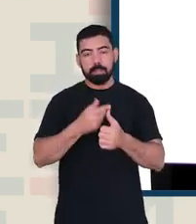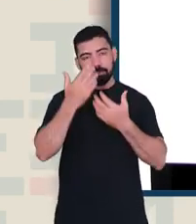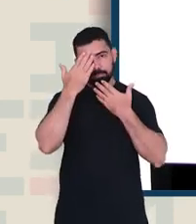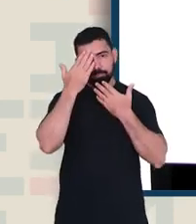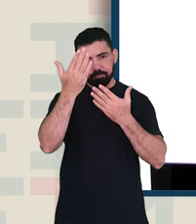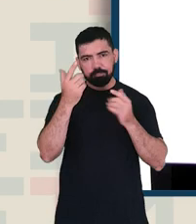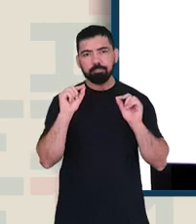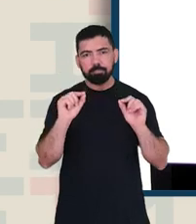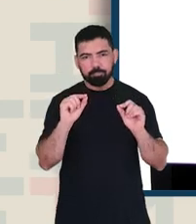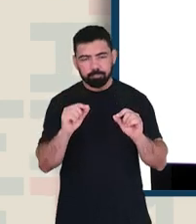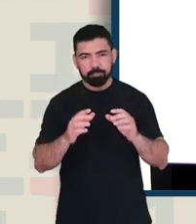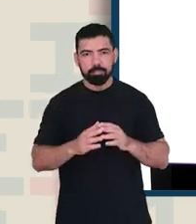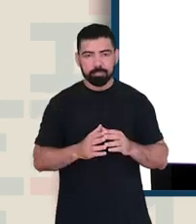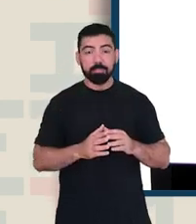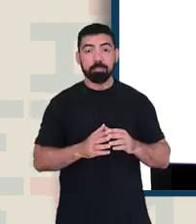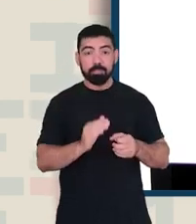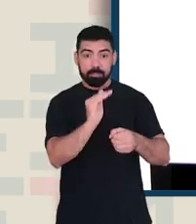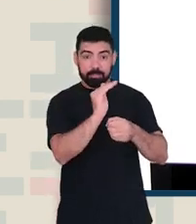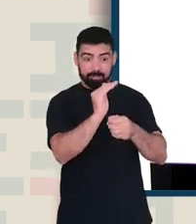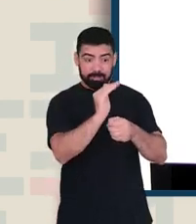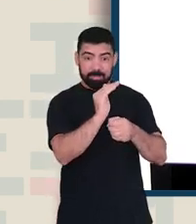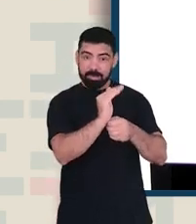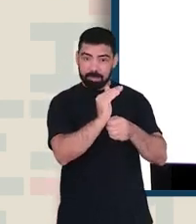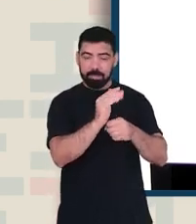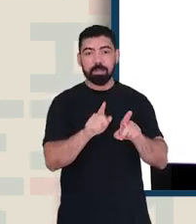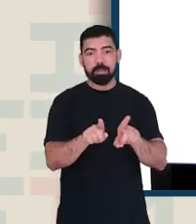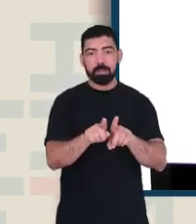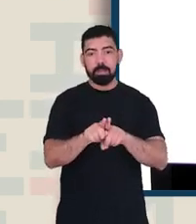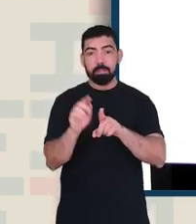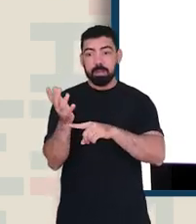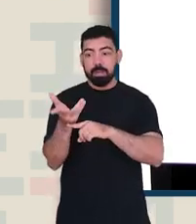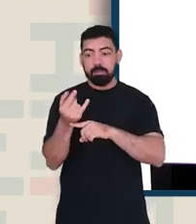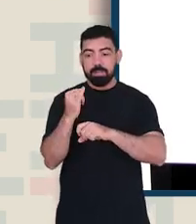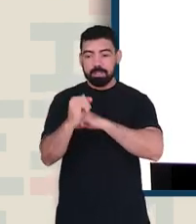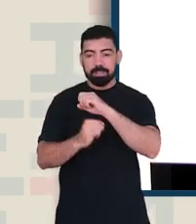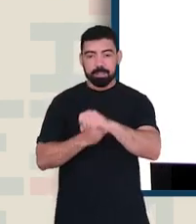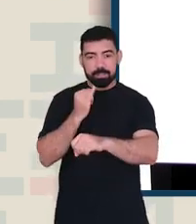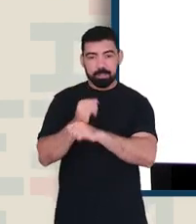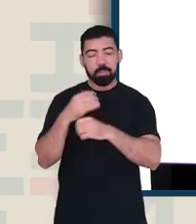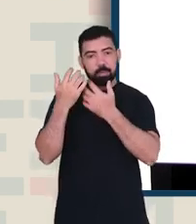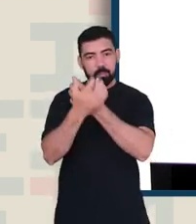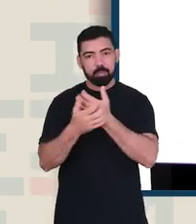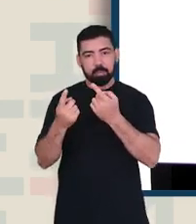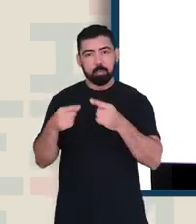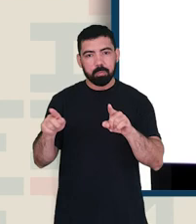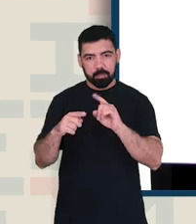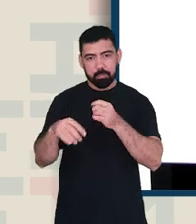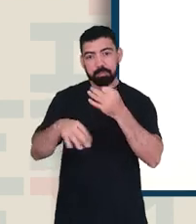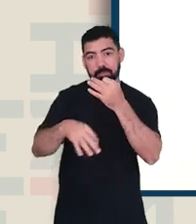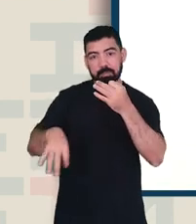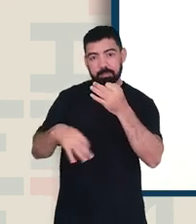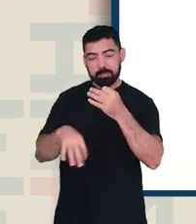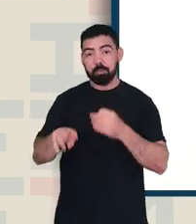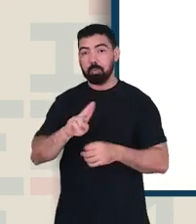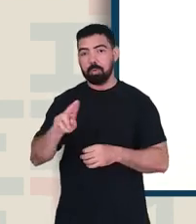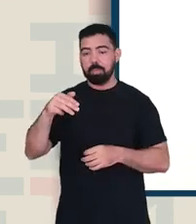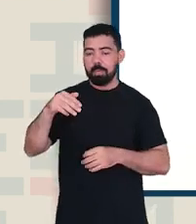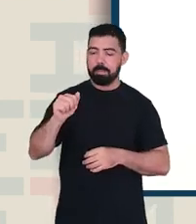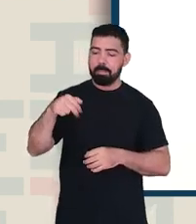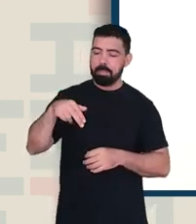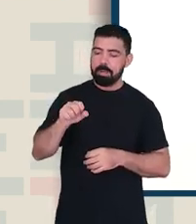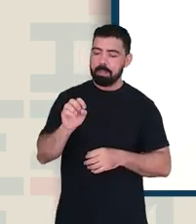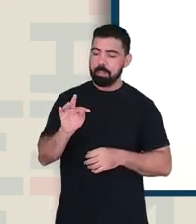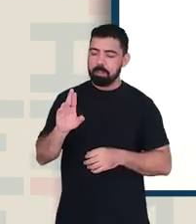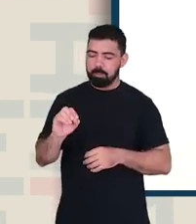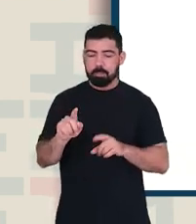Agradecimentos então à Casa da Vovó Dedé, ao Festival Internacional de Música Instrumental Mansueto Barbosa.